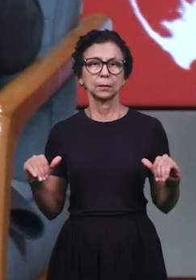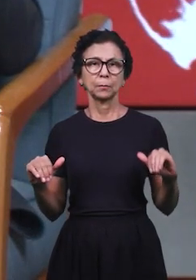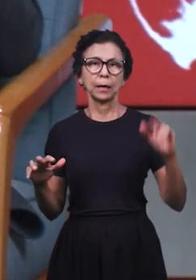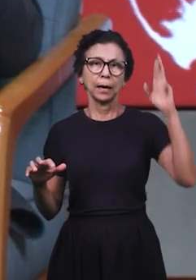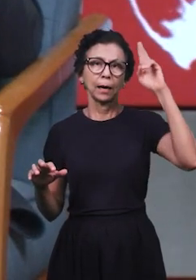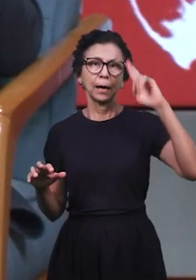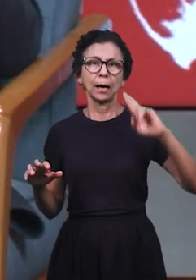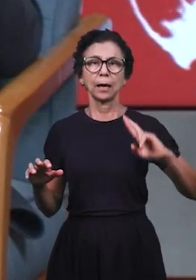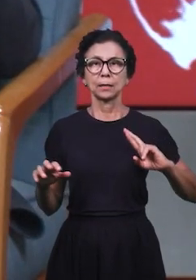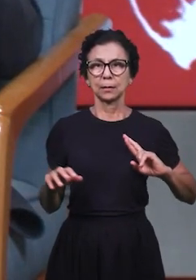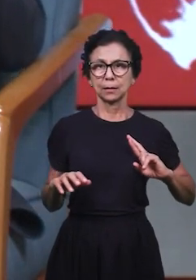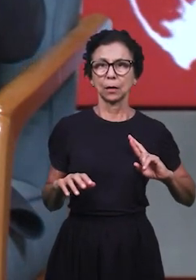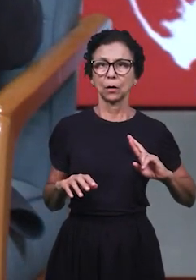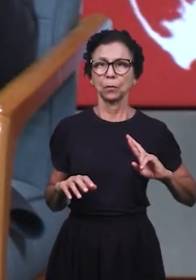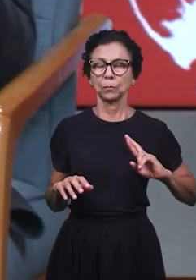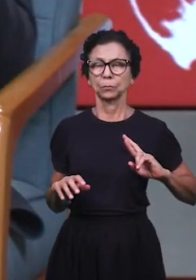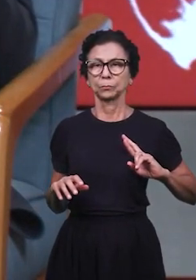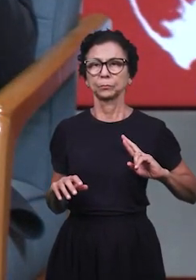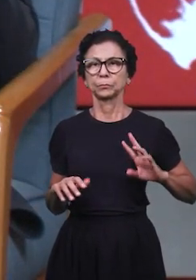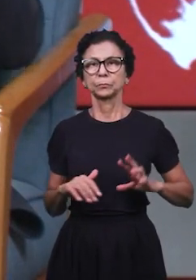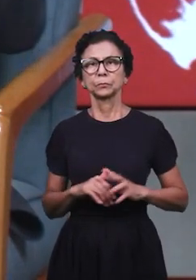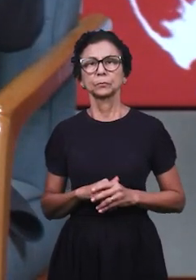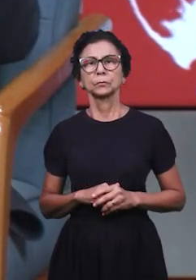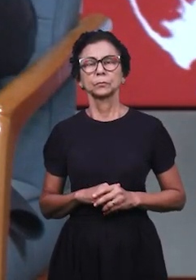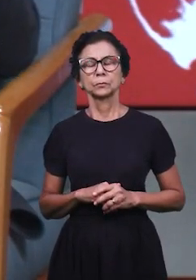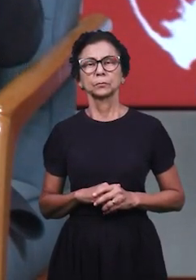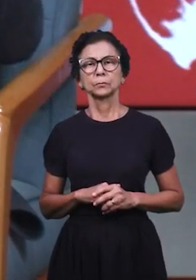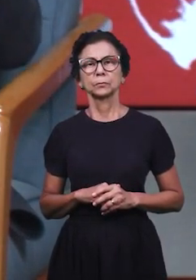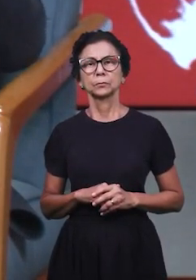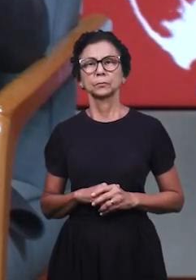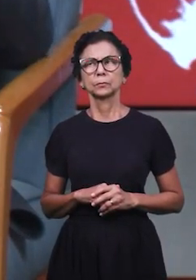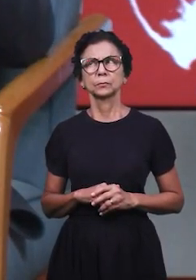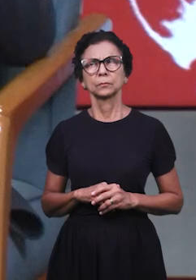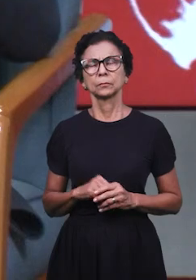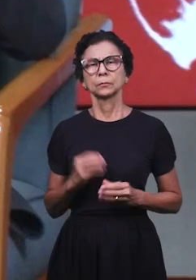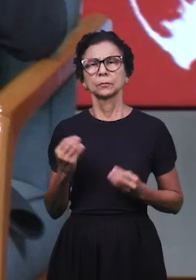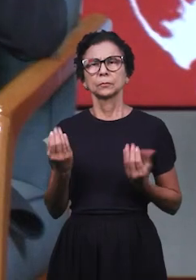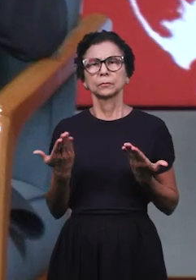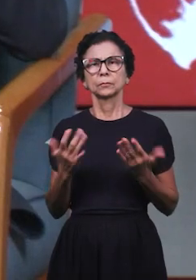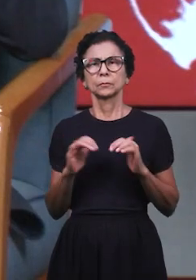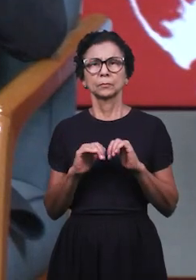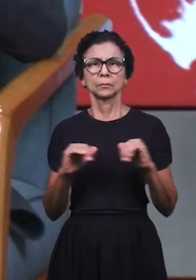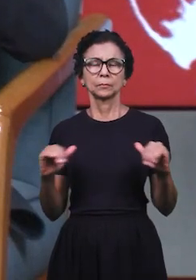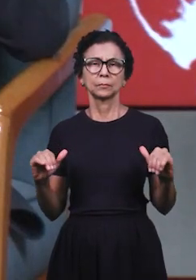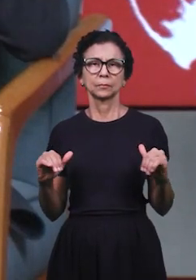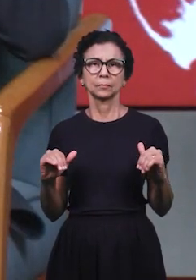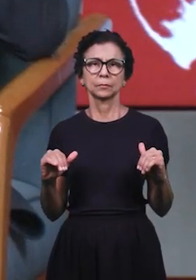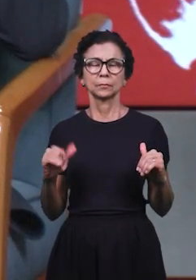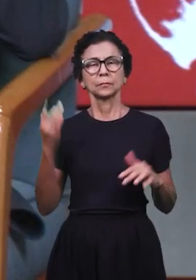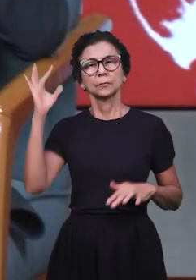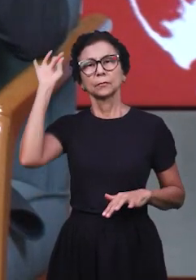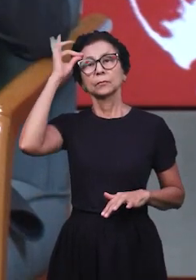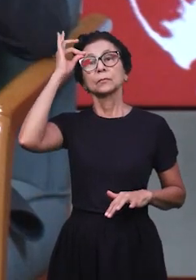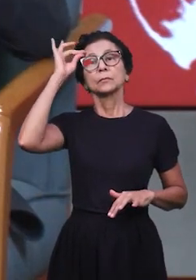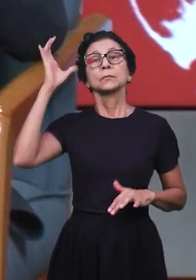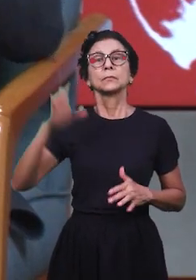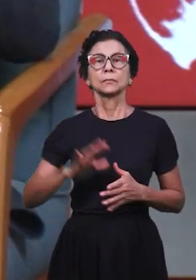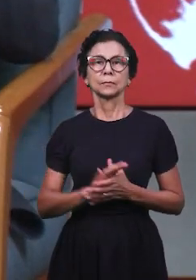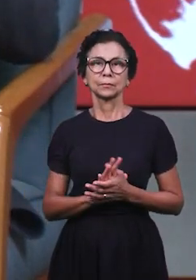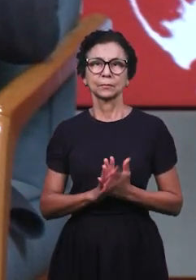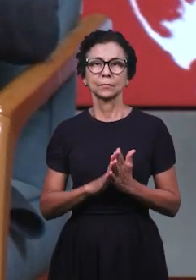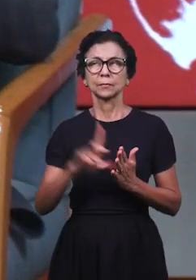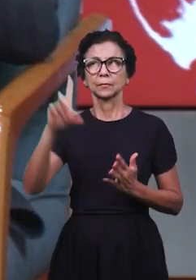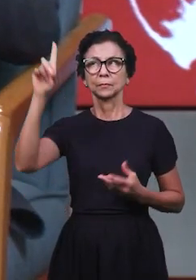do homem, que é o Espírito do homem, do Espírito de Deus? Como é que você faz isso? Com a palavra viva. Então, a palavra precisa ser viva.